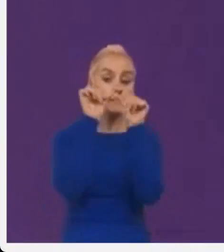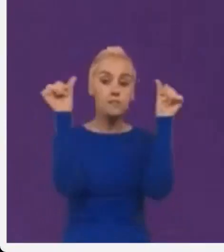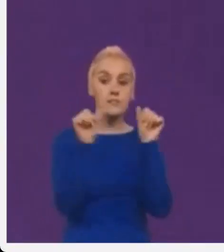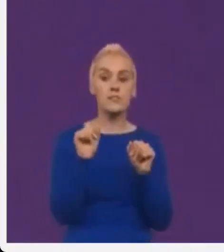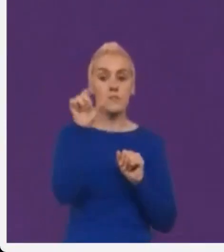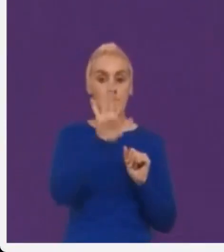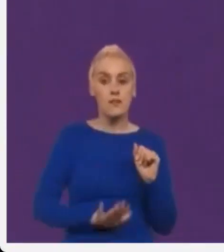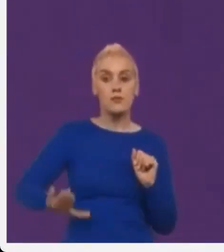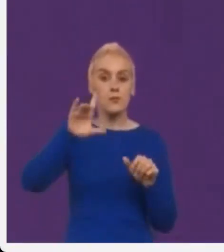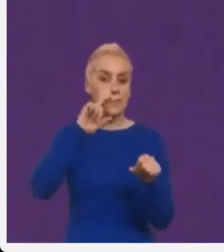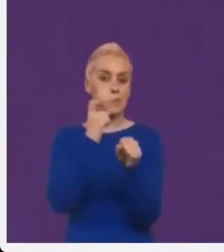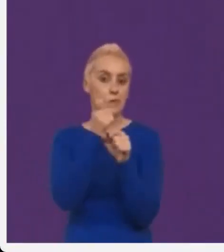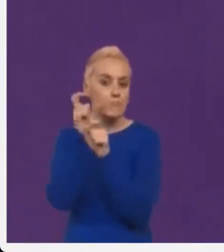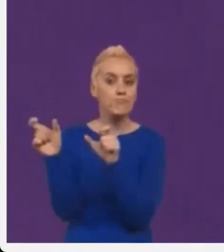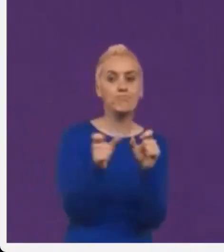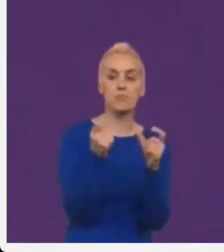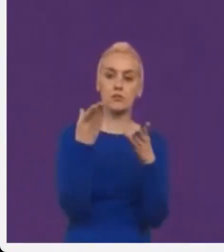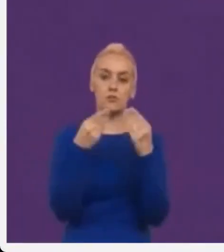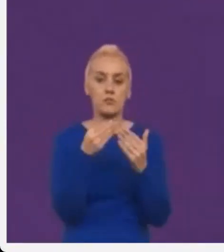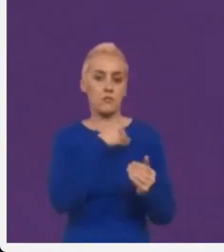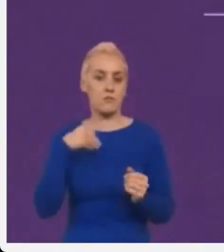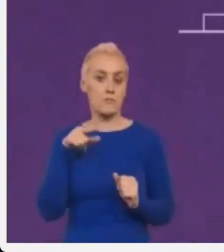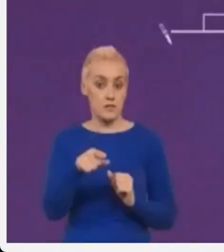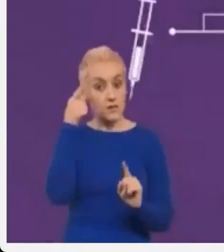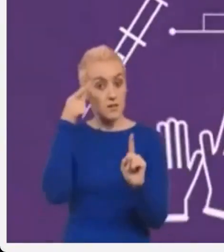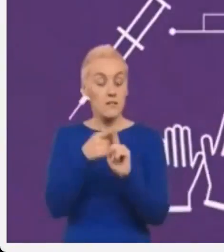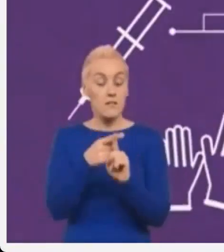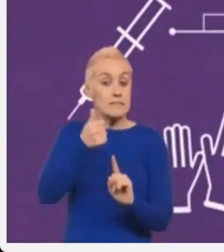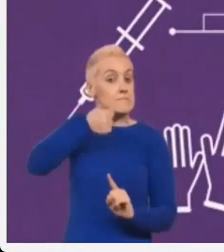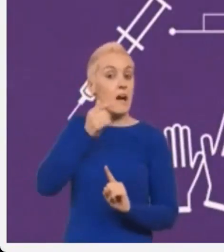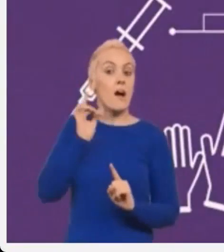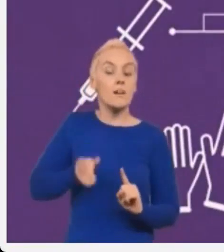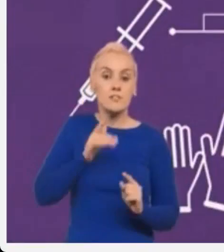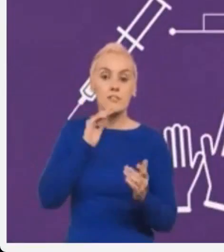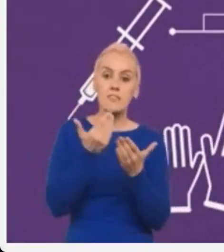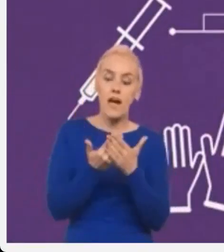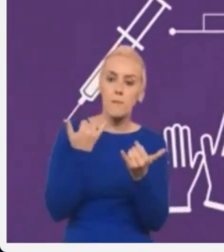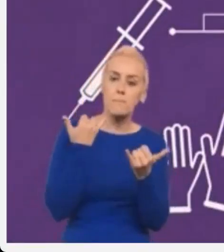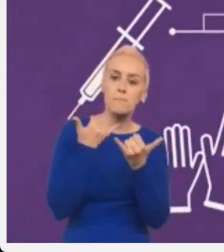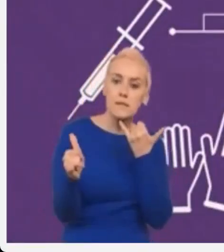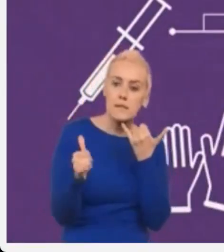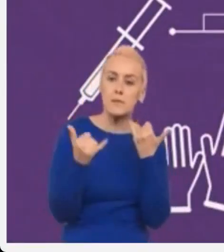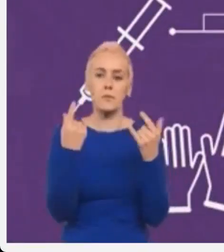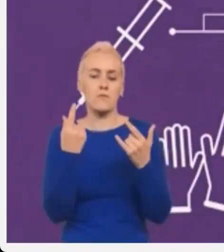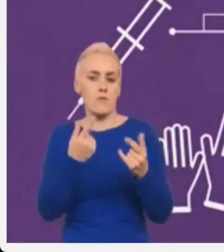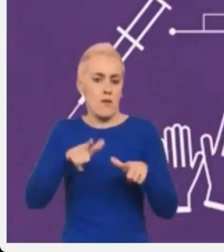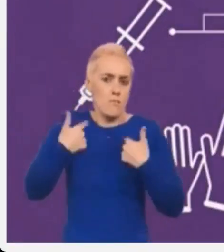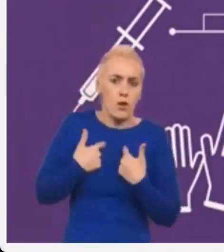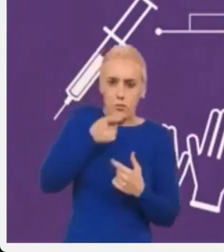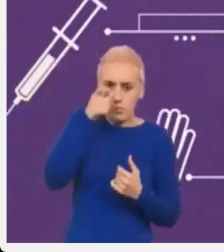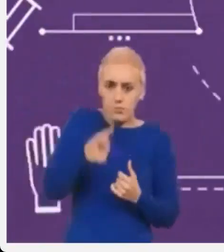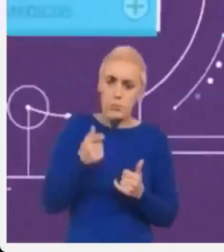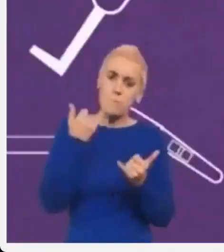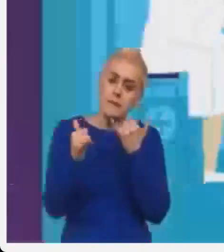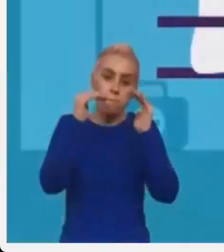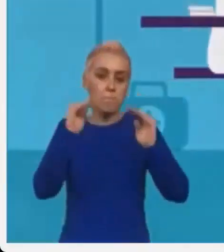de Vigilância de Dispositivos Médicos, que tem como objetivo principal diminuir o risco associado à sua utilização.